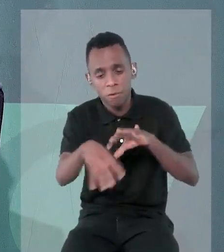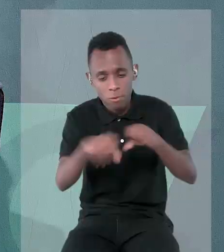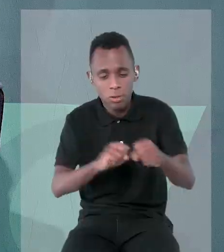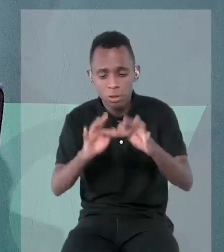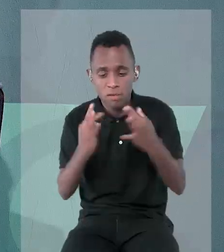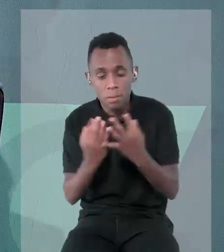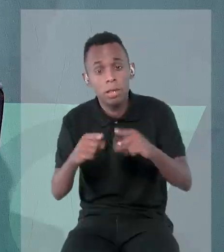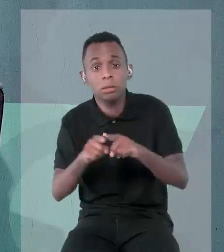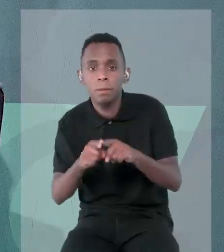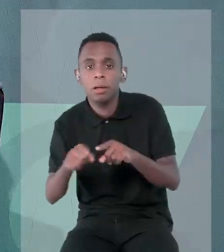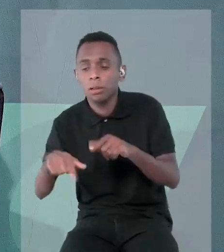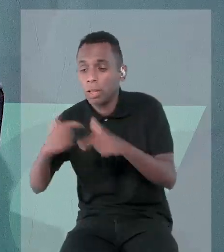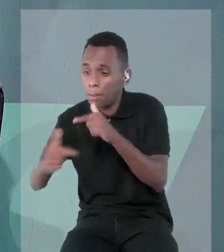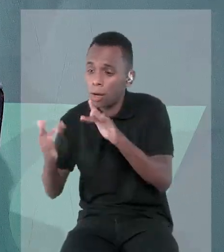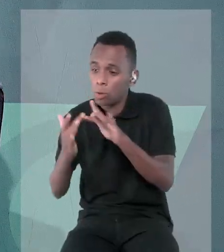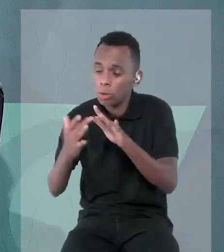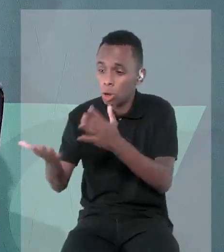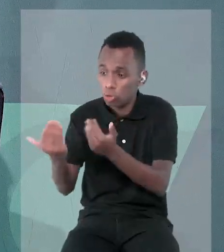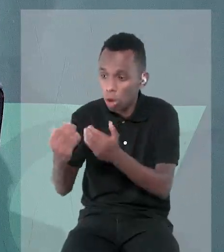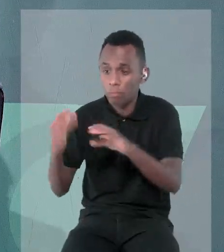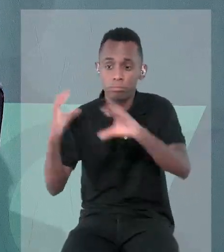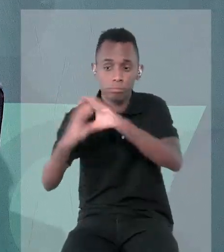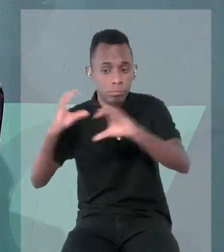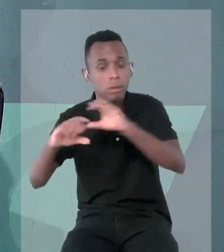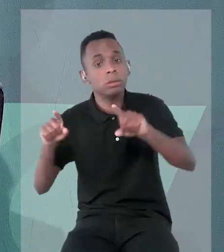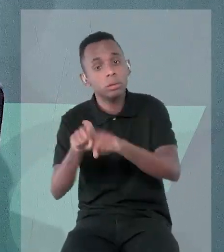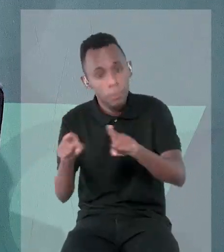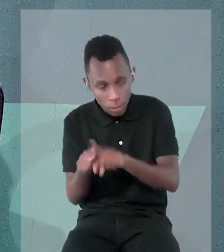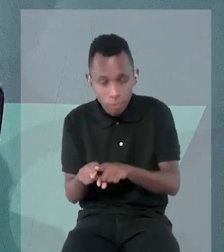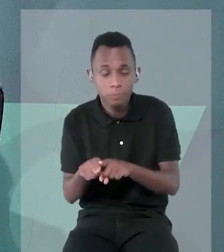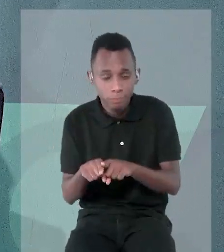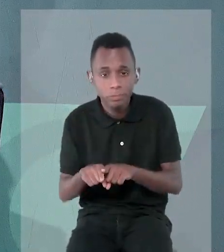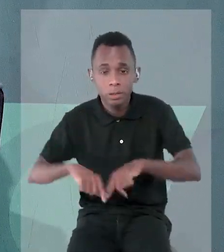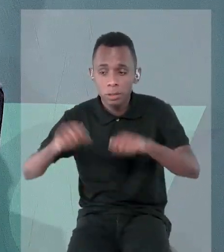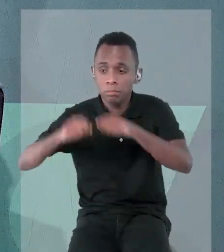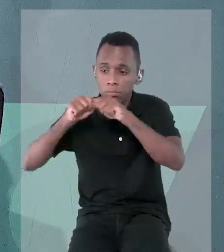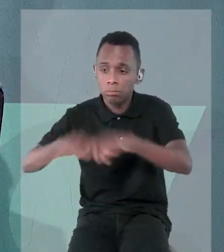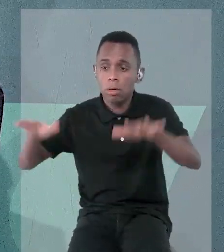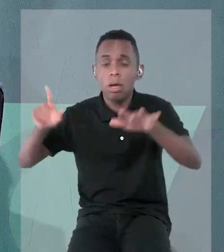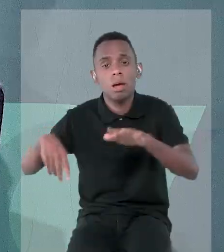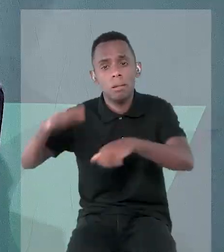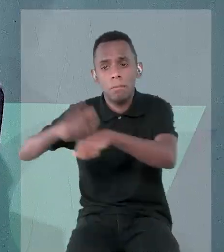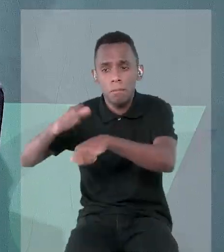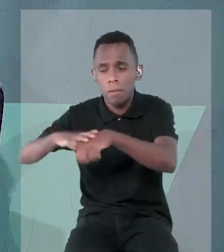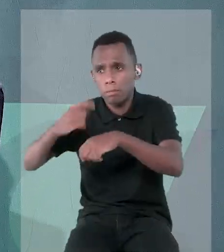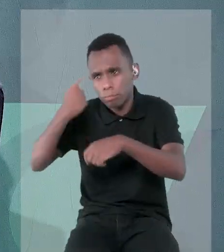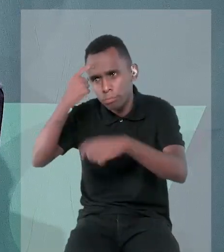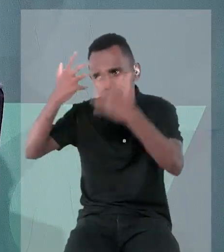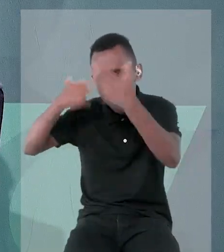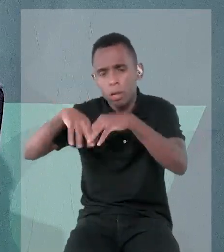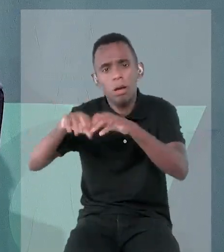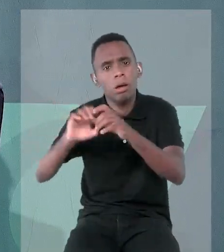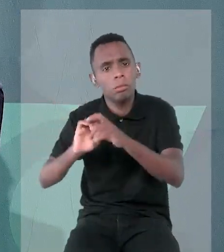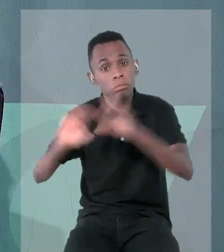adultos, trabalhamos com jovens que vão se tornar comunicadores, que vão ganhar autonomia intelectual